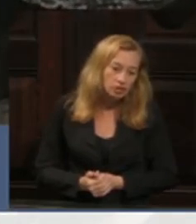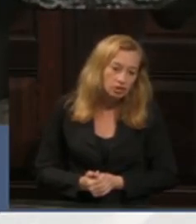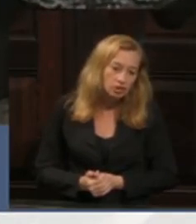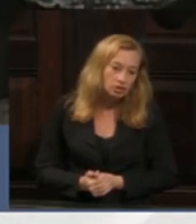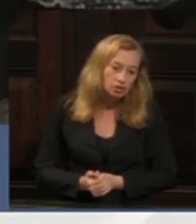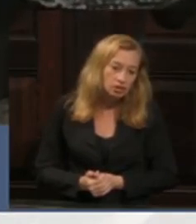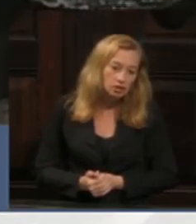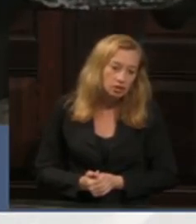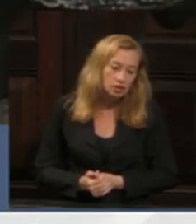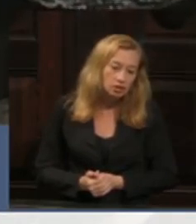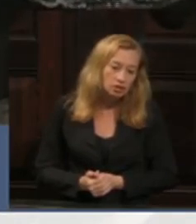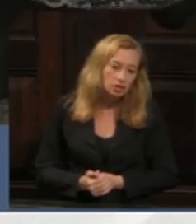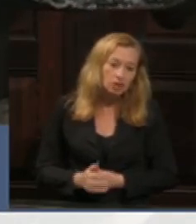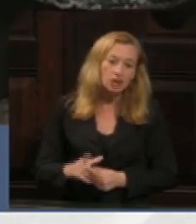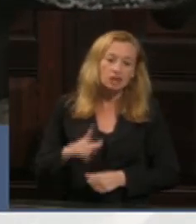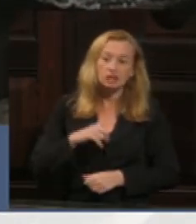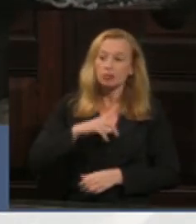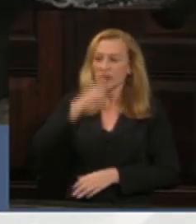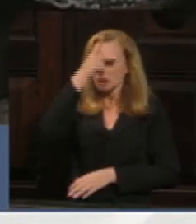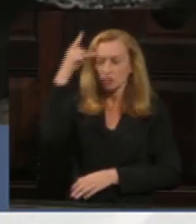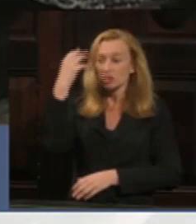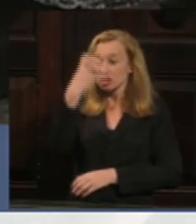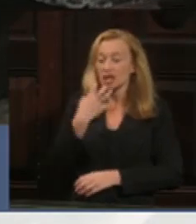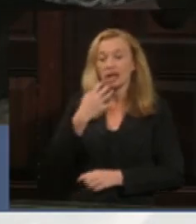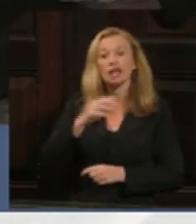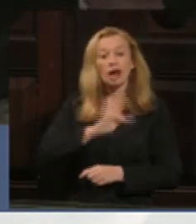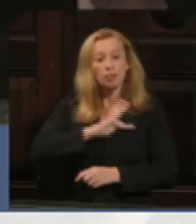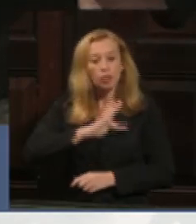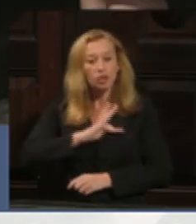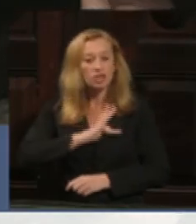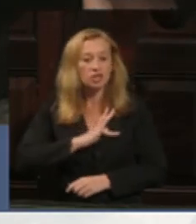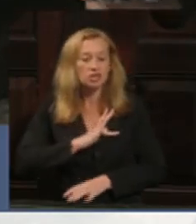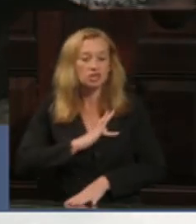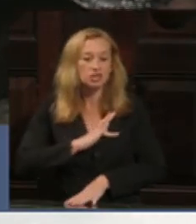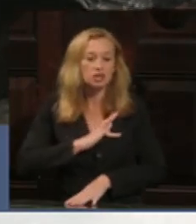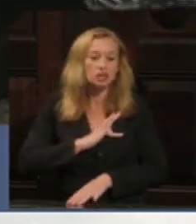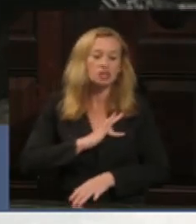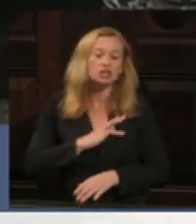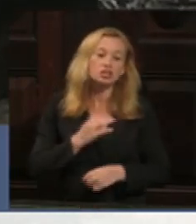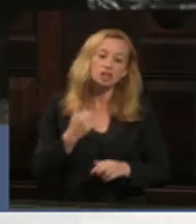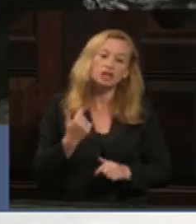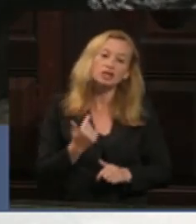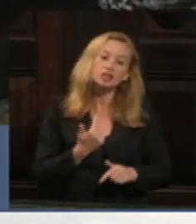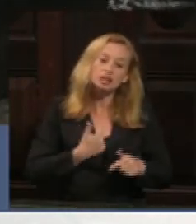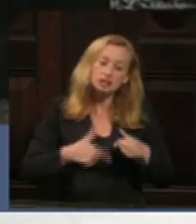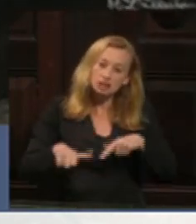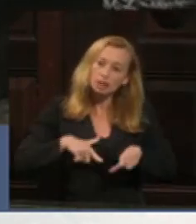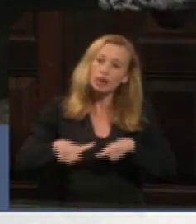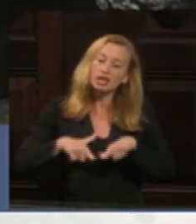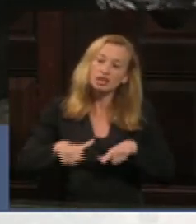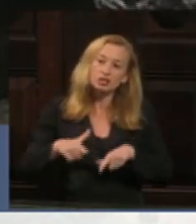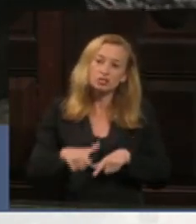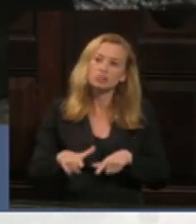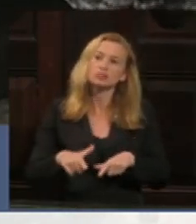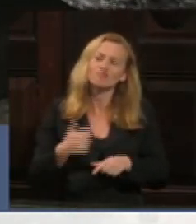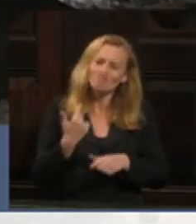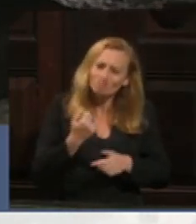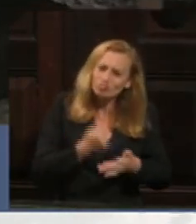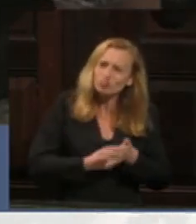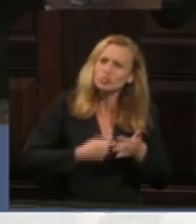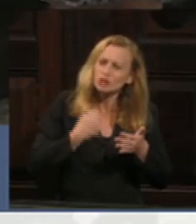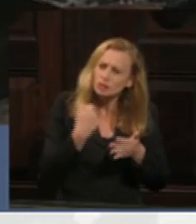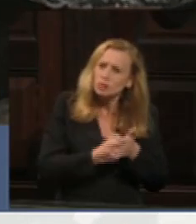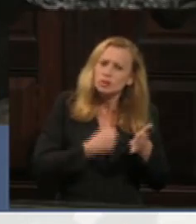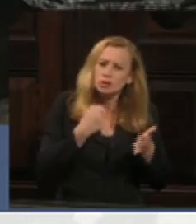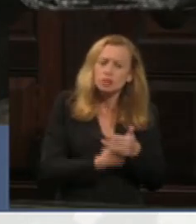há pessoas que não são sérias. E a polícia, nesse caso, ela trabalhou muito com a contra-informação. Ela,